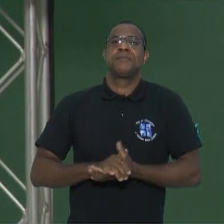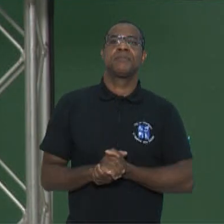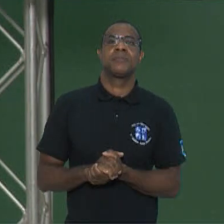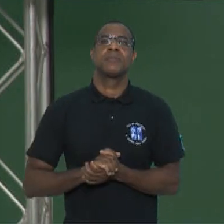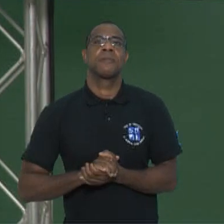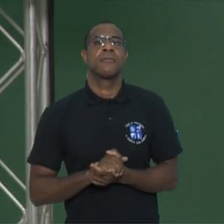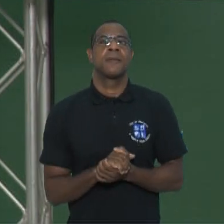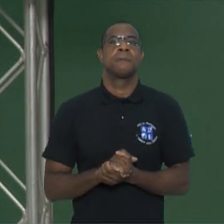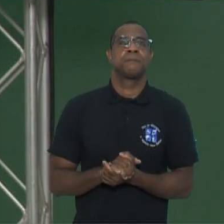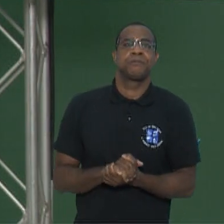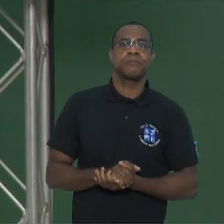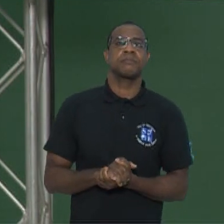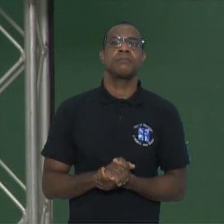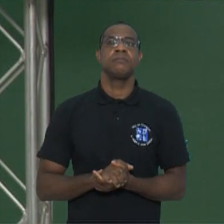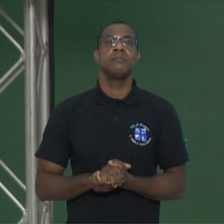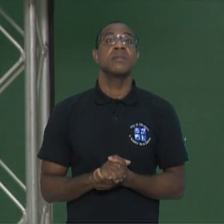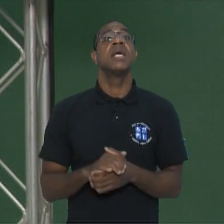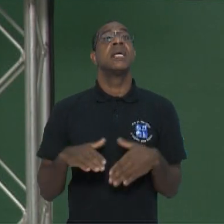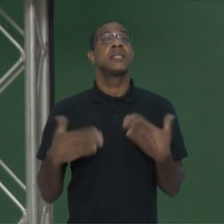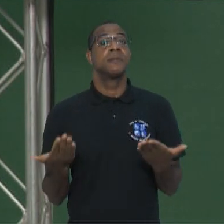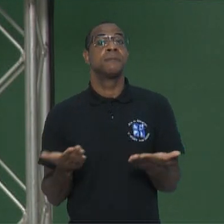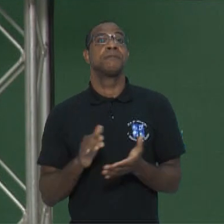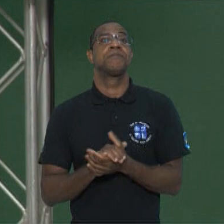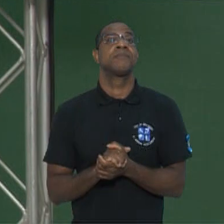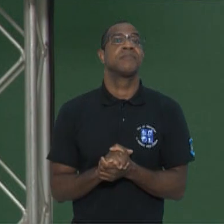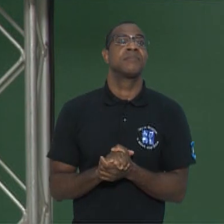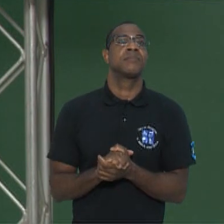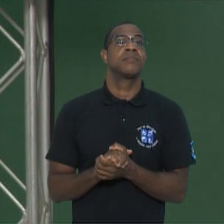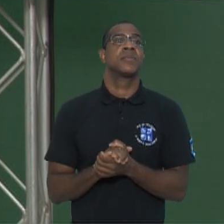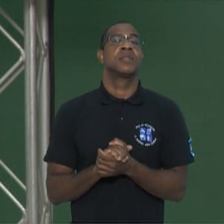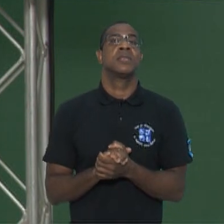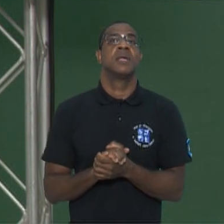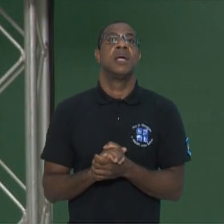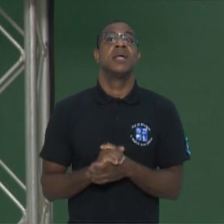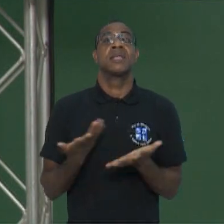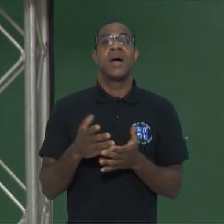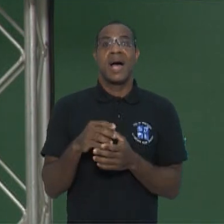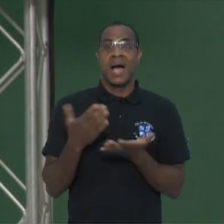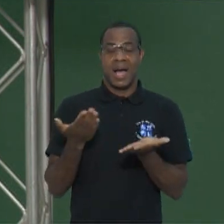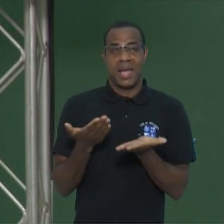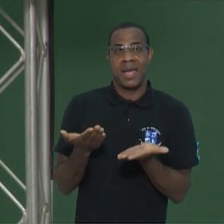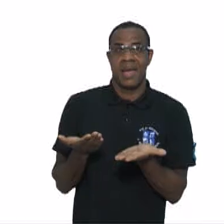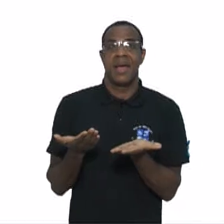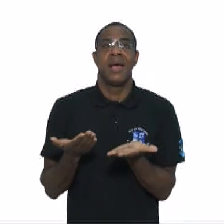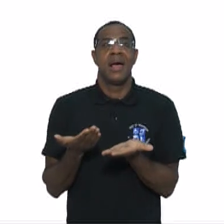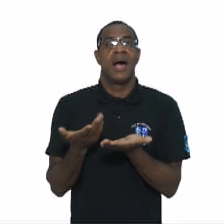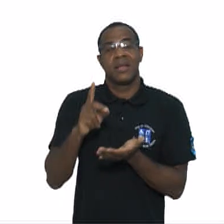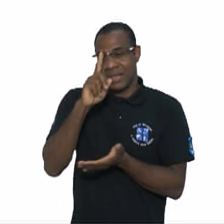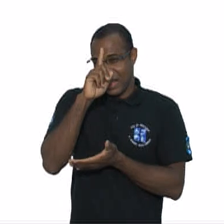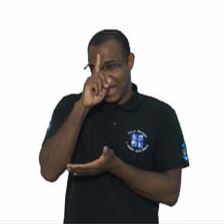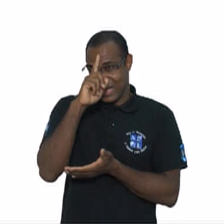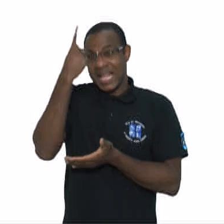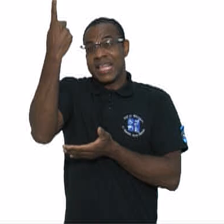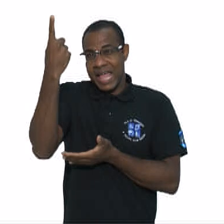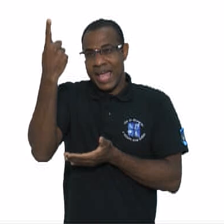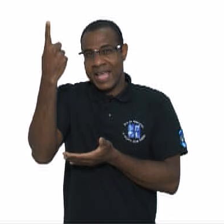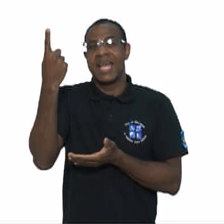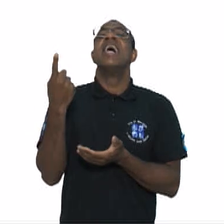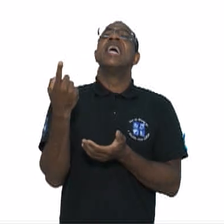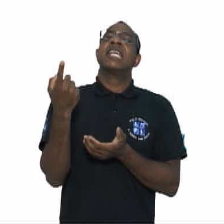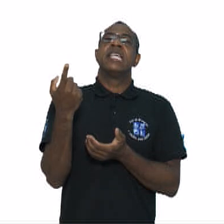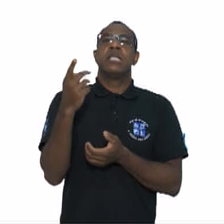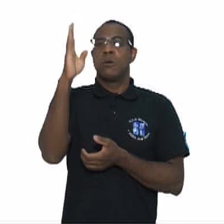culturais europeias. E aí, a partir dessa ideia, né, dessa colcha de retalhos que é o